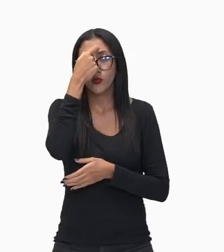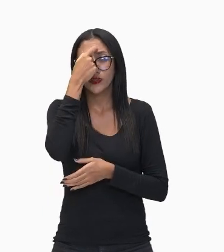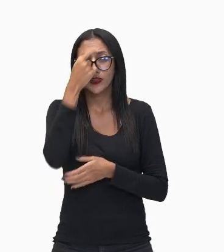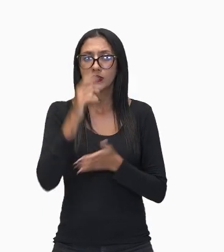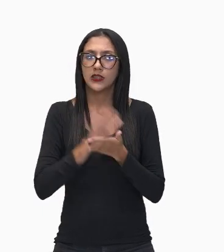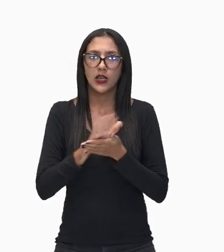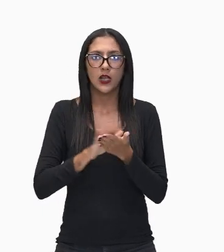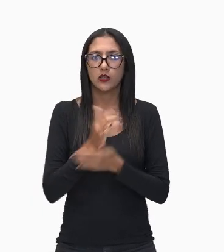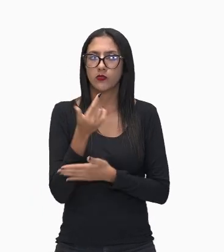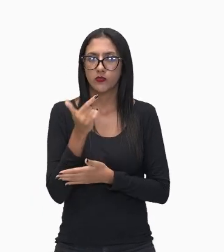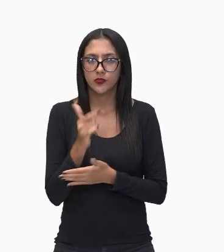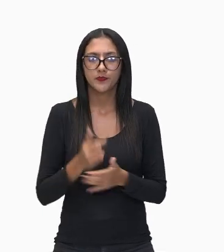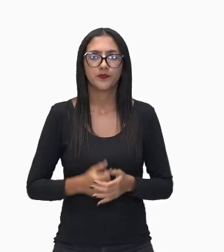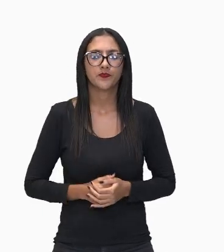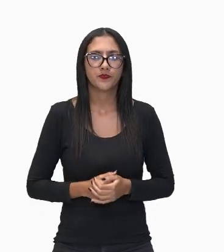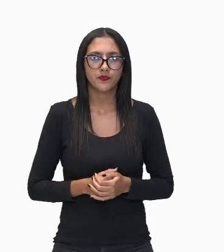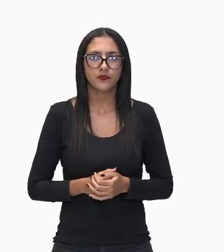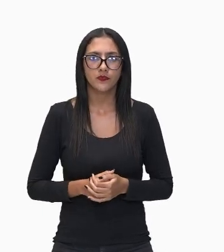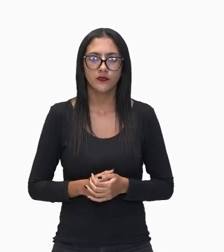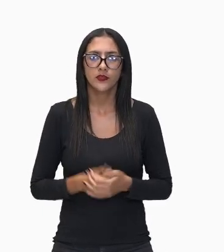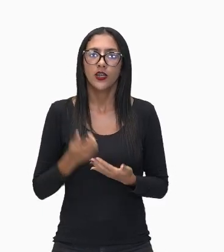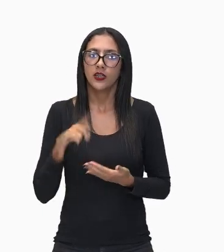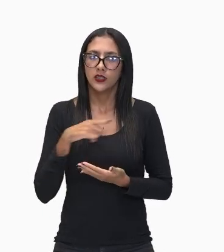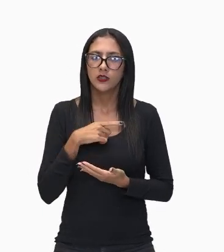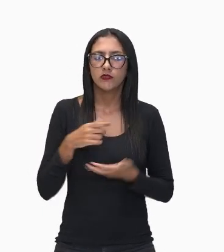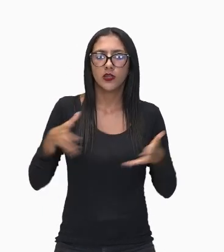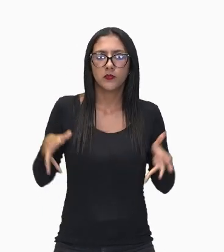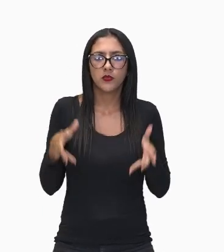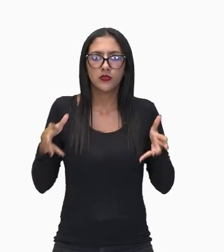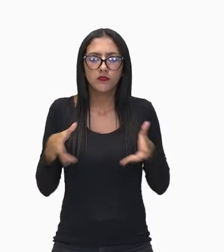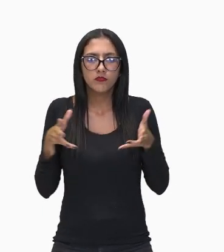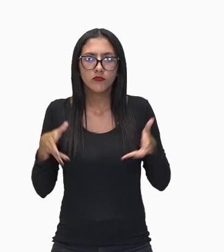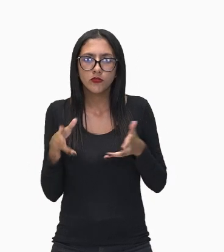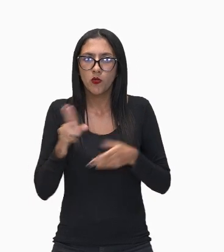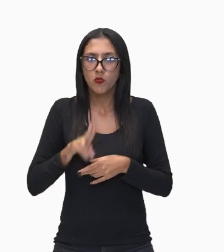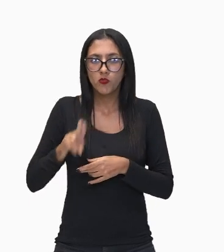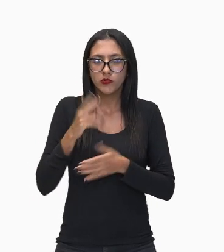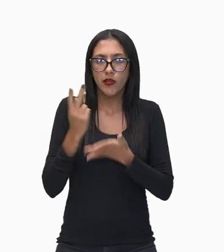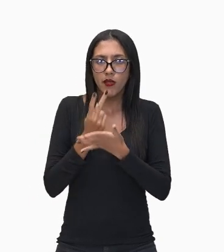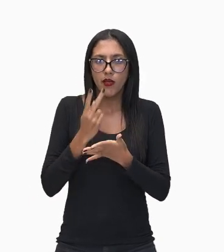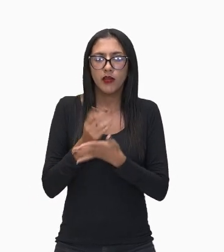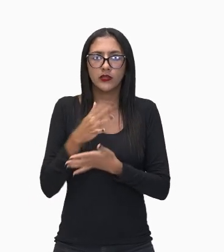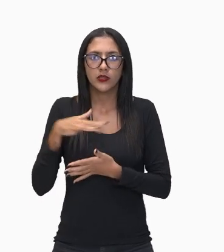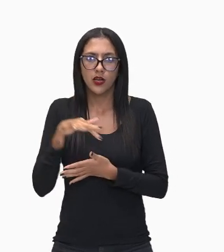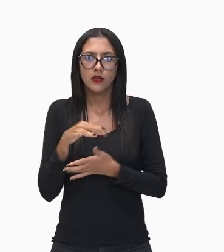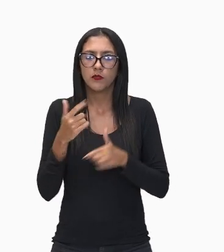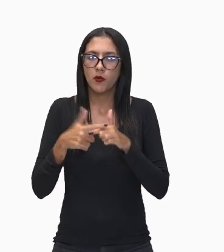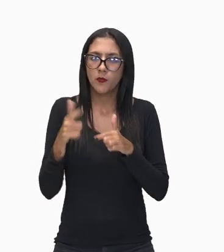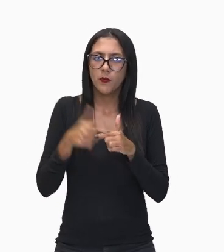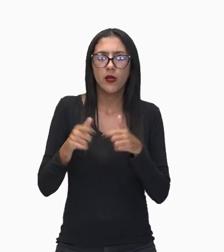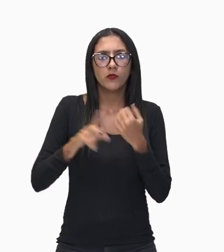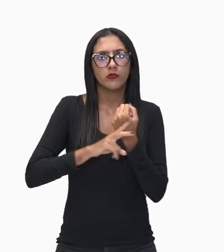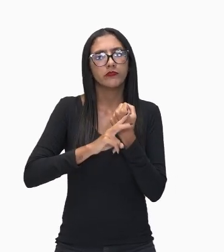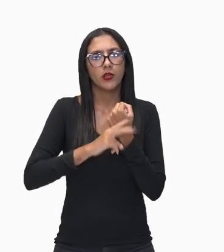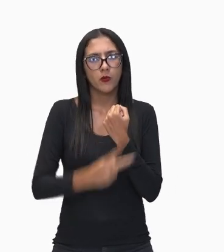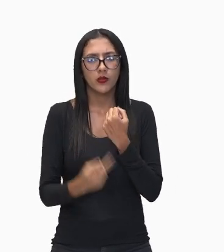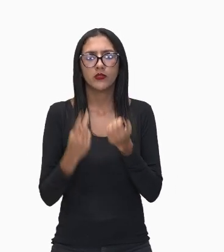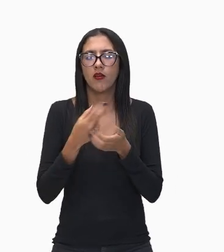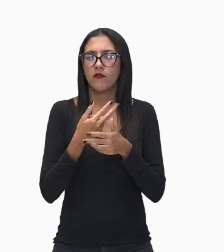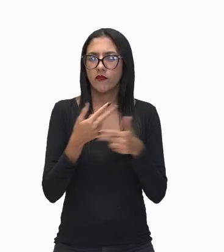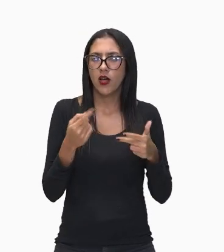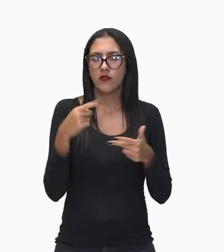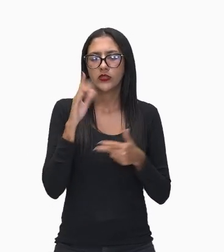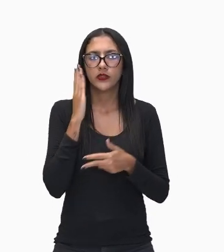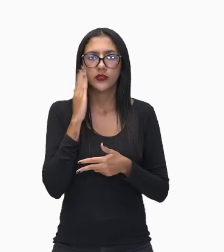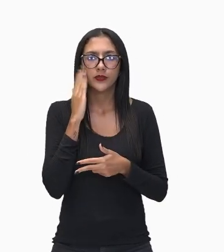solo, e isso vai provocar a utilização irregular dos solos, provocando vários danos, né? E além do desmatamento,